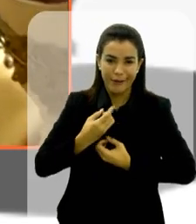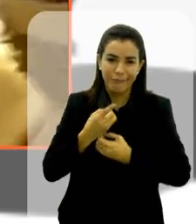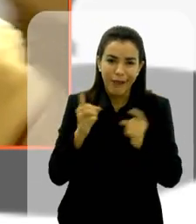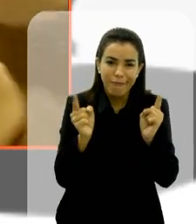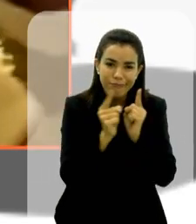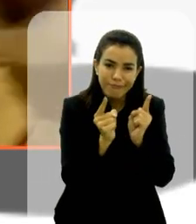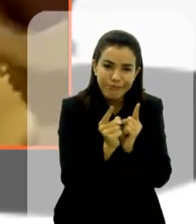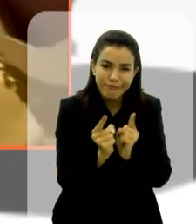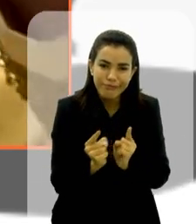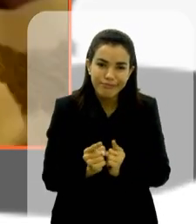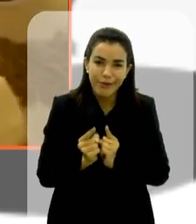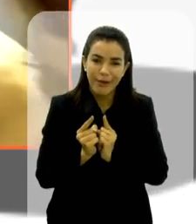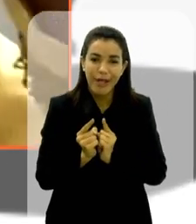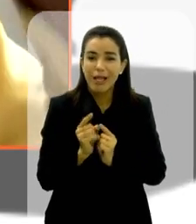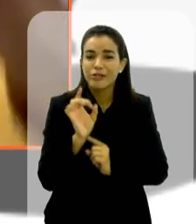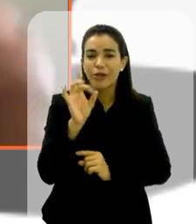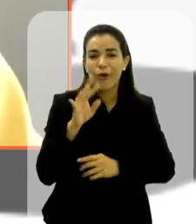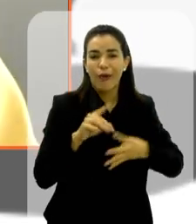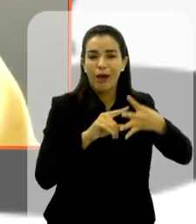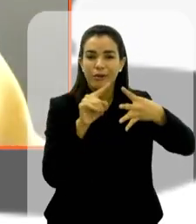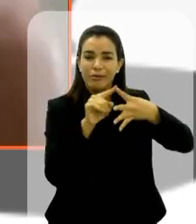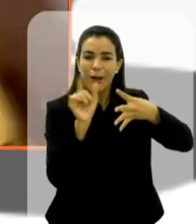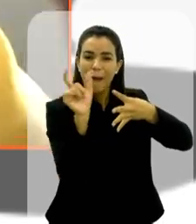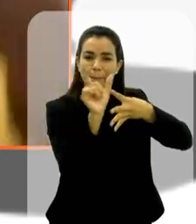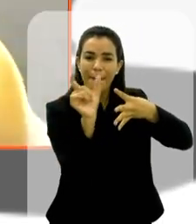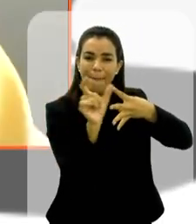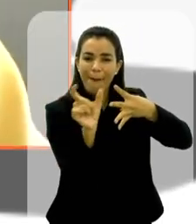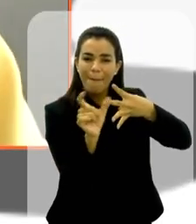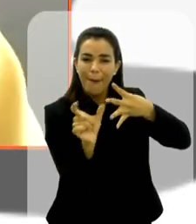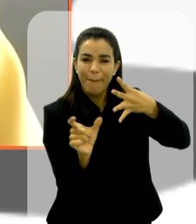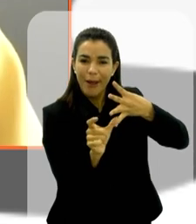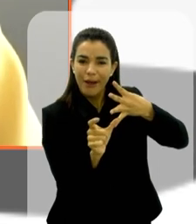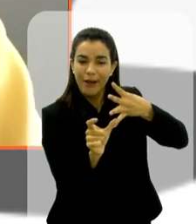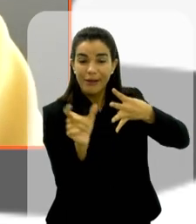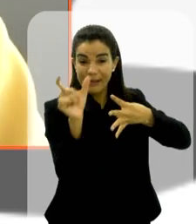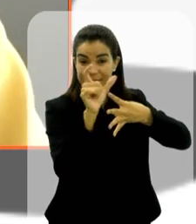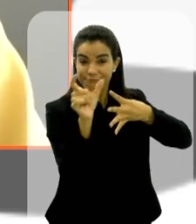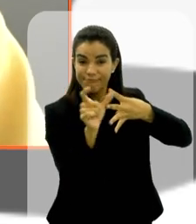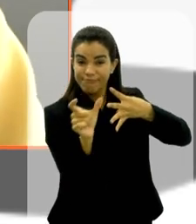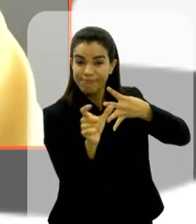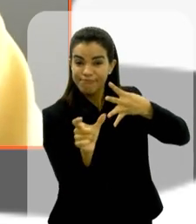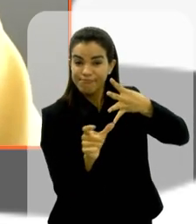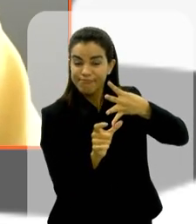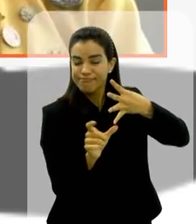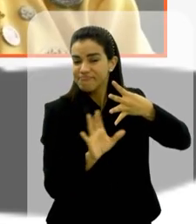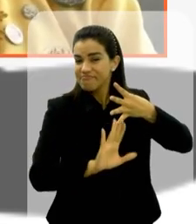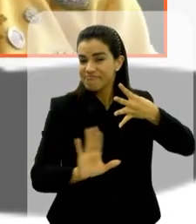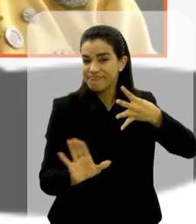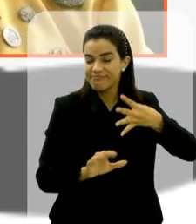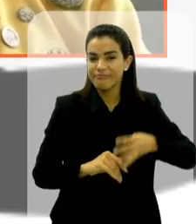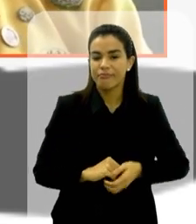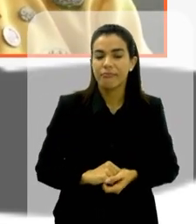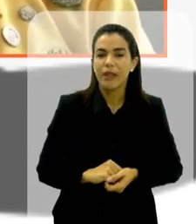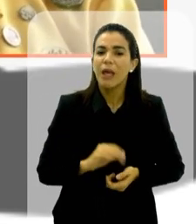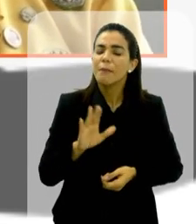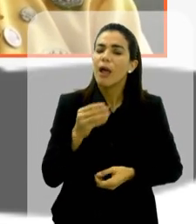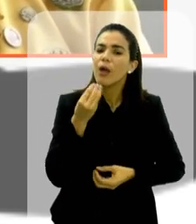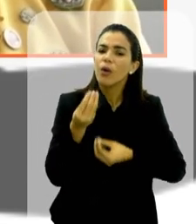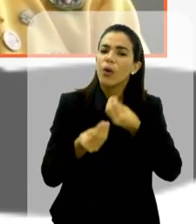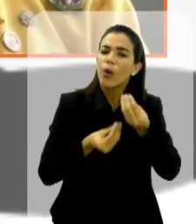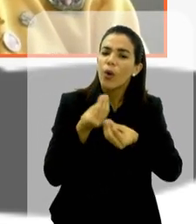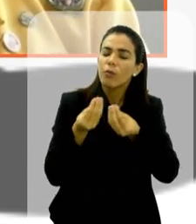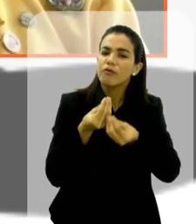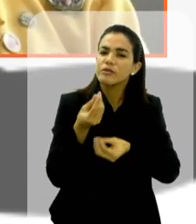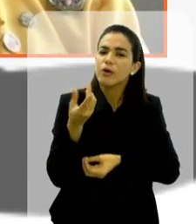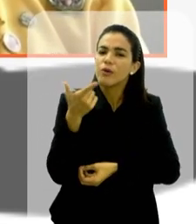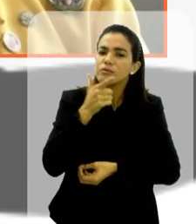né? São quatro versos, só com rima e sentido completo, cada verso com sete sílabas poéticas. Mas é Mas esse isso, é a resgate nossa atividade.